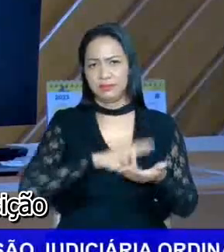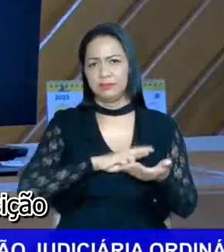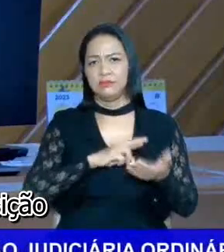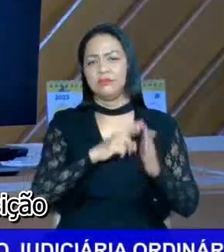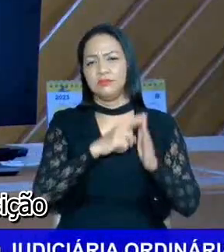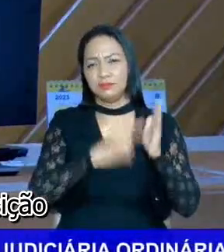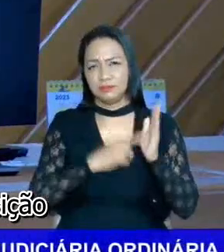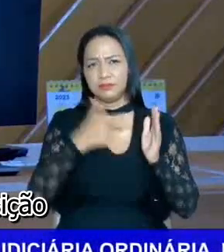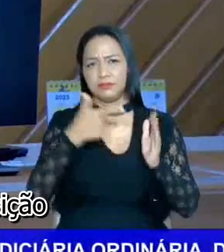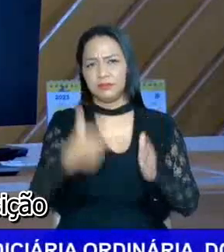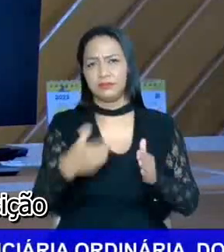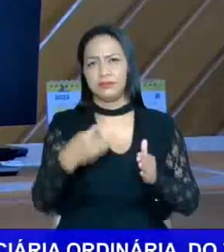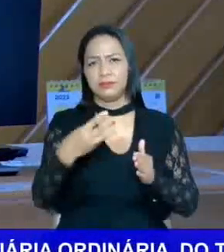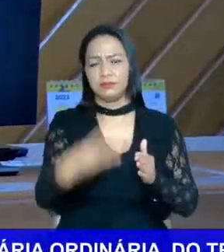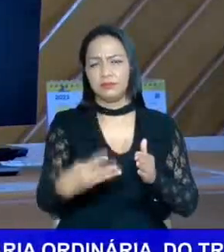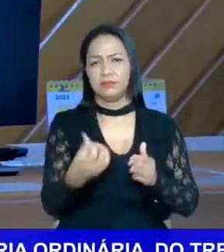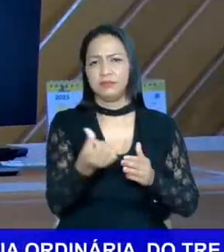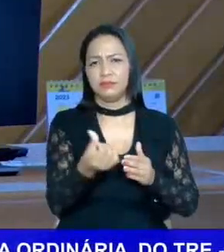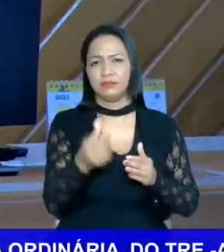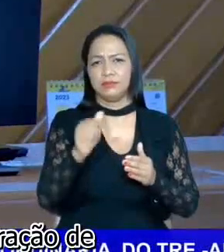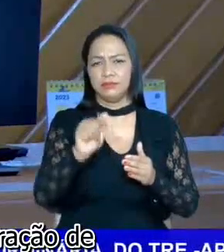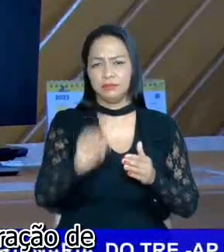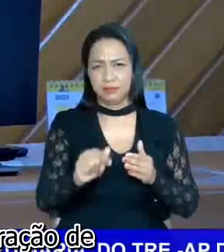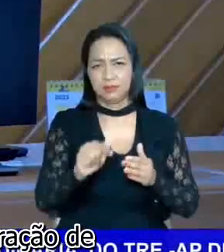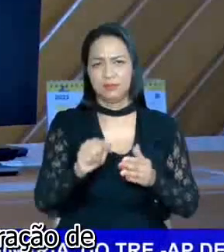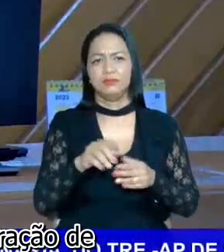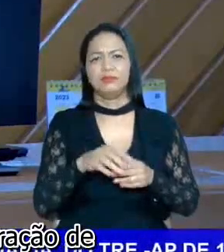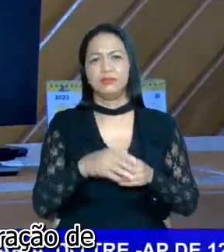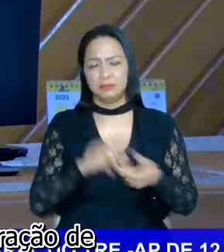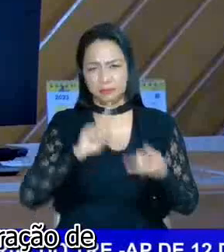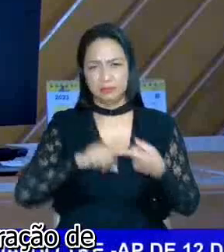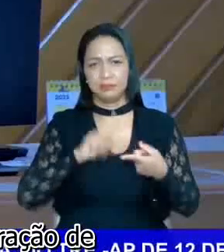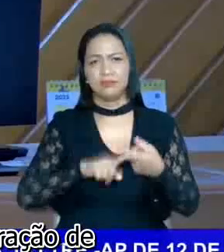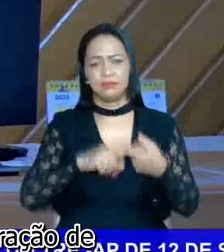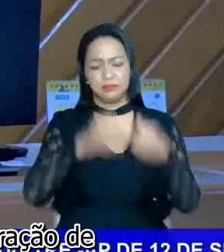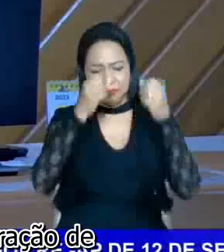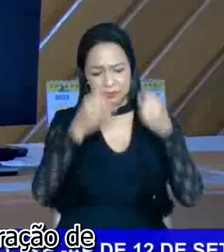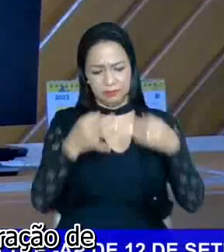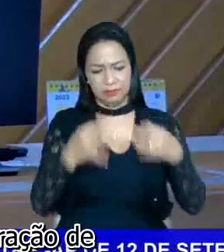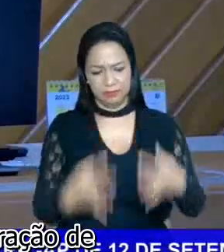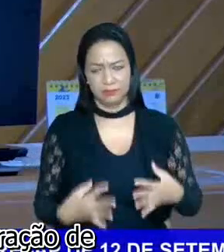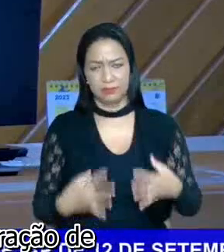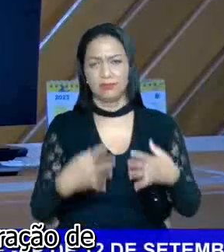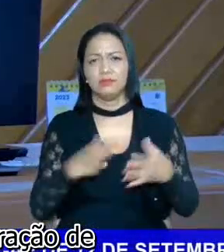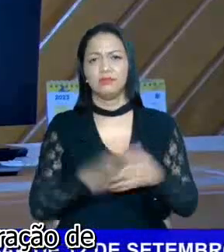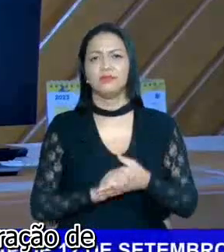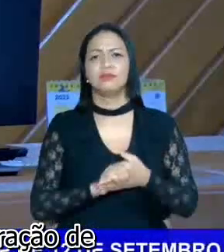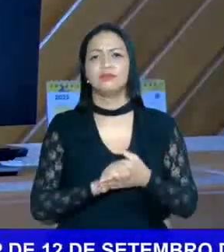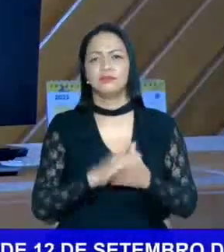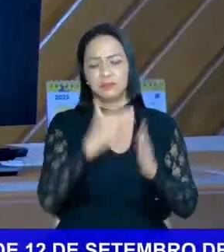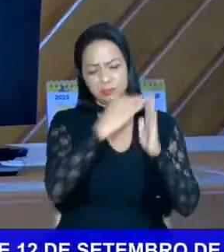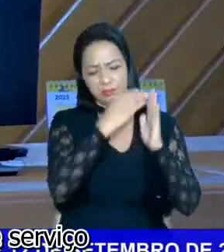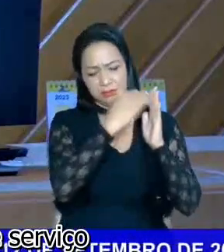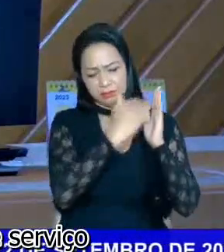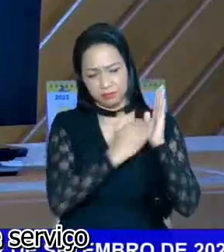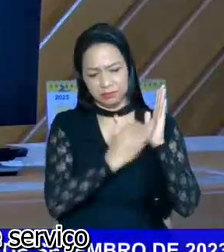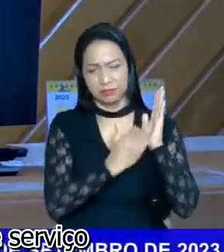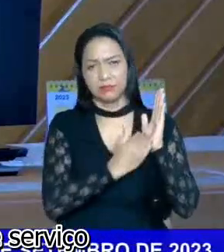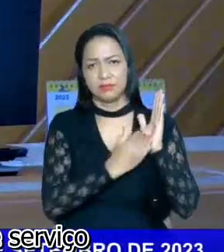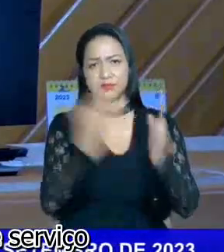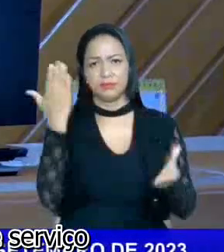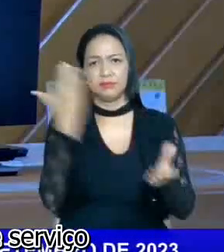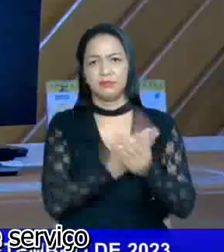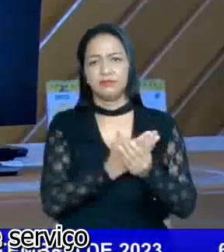Resolução 23.607, que também é especificado pelo Manual de Elaboração de Prestação de